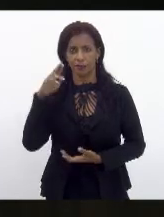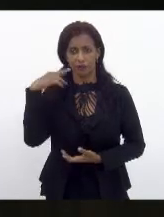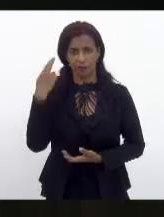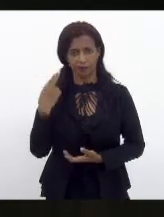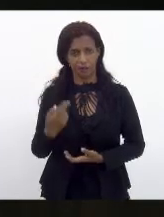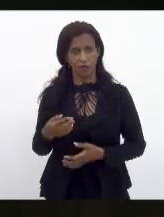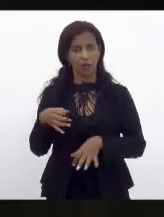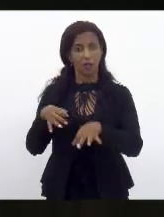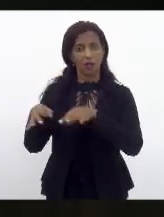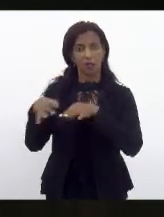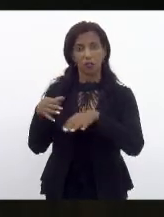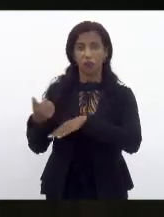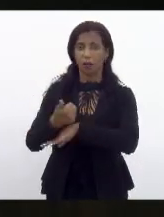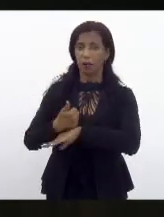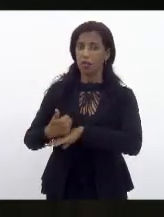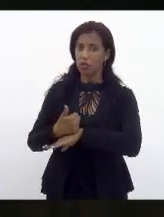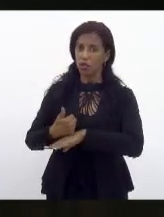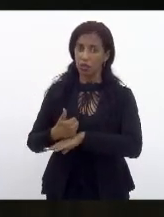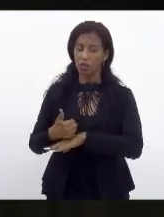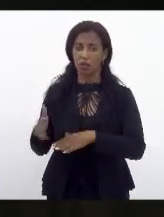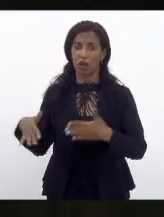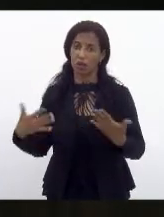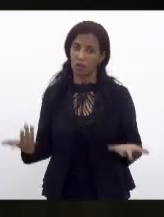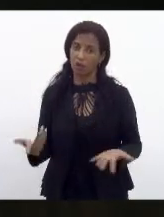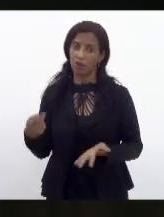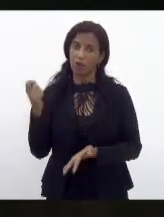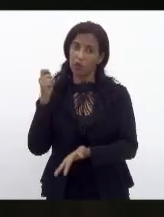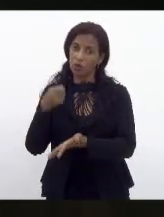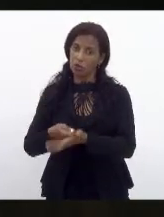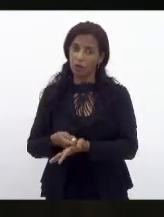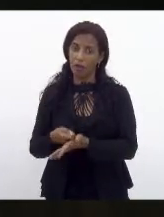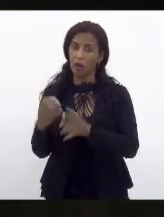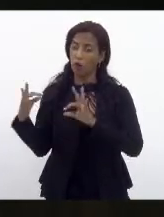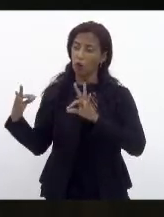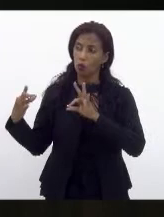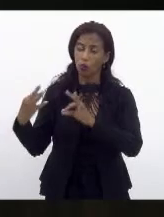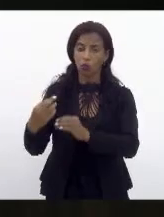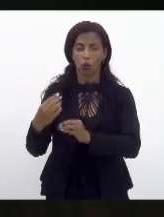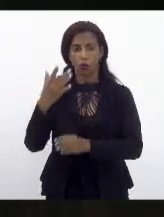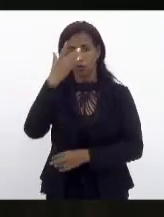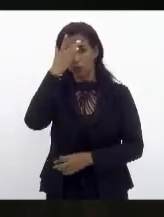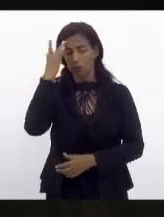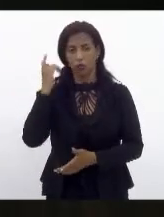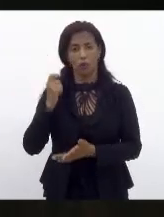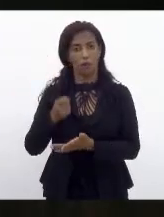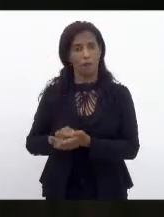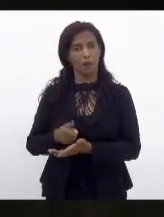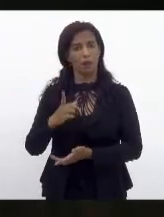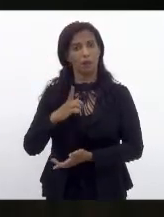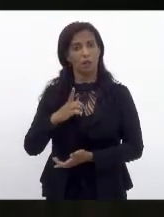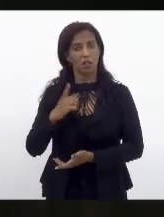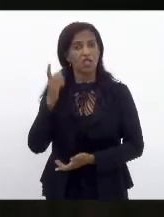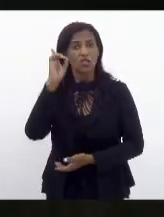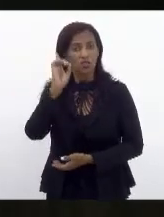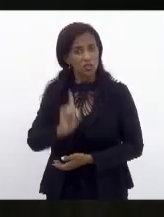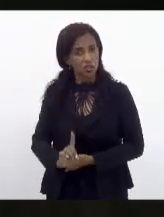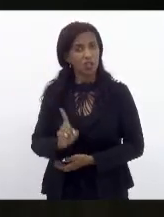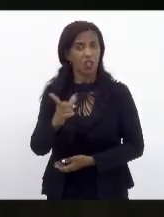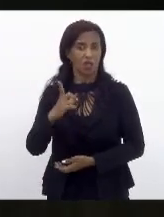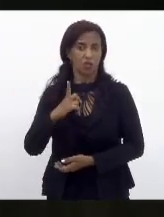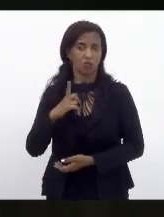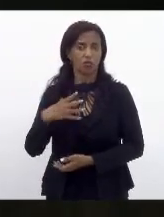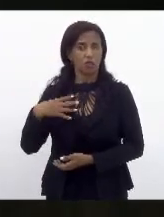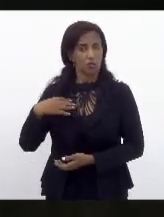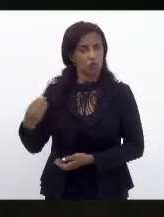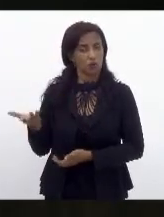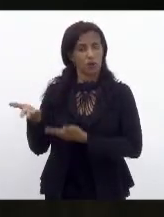Renata Souza, de forma digna. Afinal de contas, eles pagam como todo cidadão paga e tem direito de ter os seus